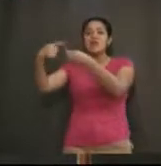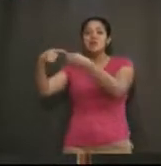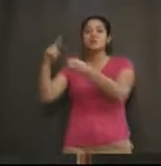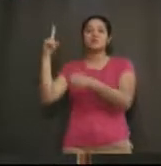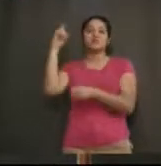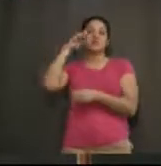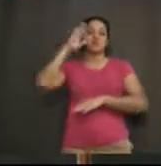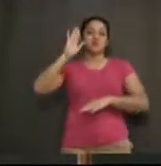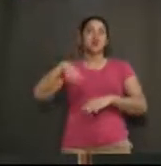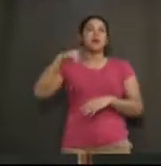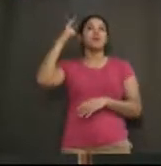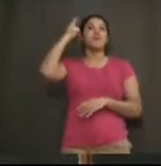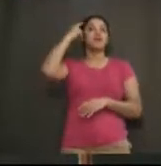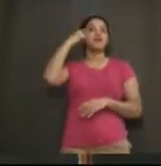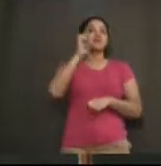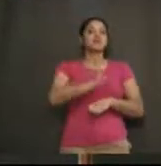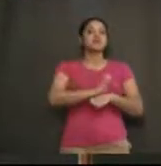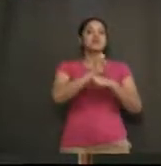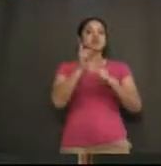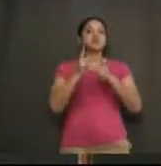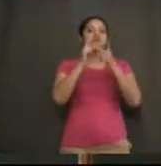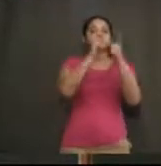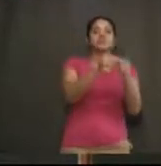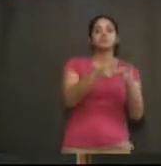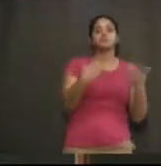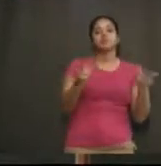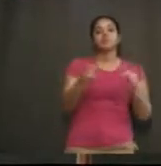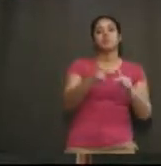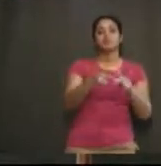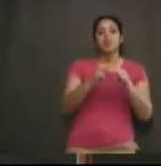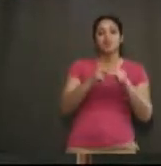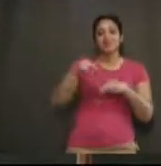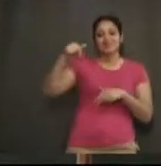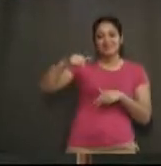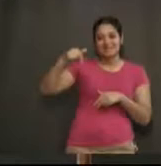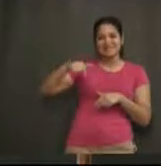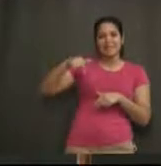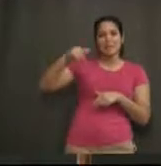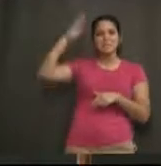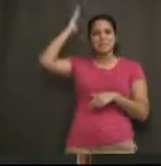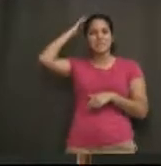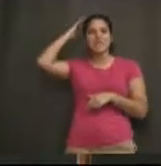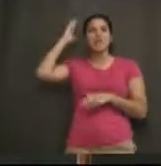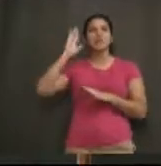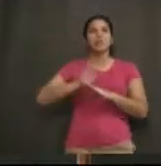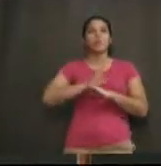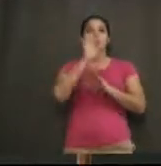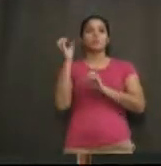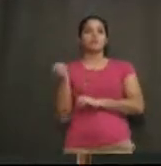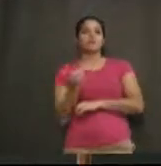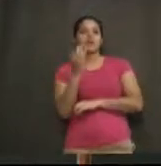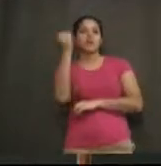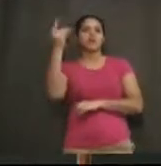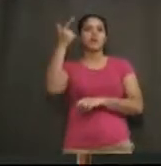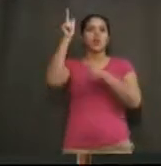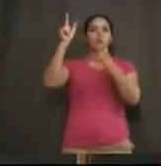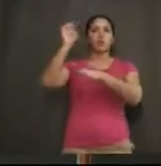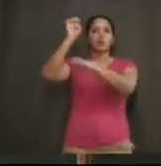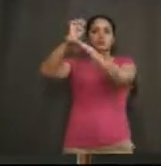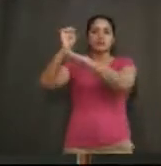gente tem uma grande dificuldade de participar de eventos em outros estados, principalmente nas regiões sul e sudeste do